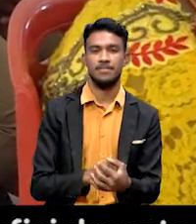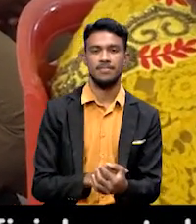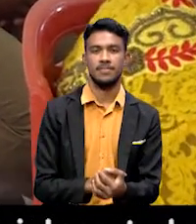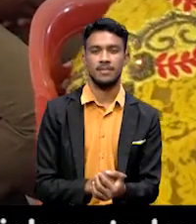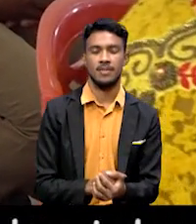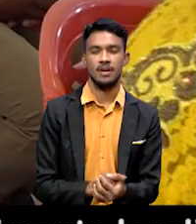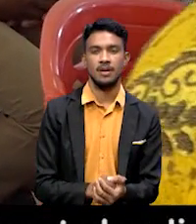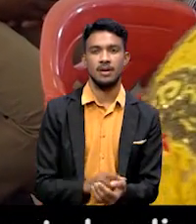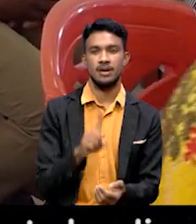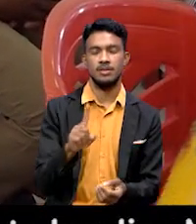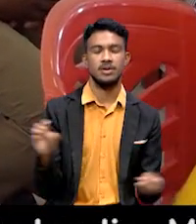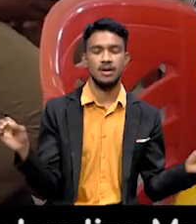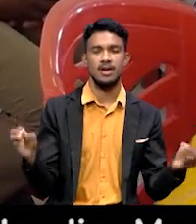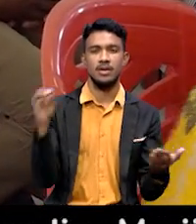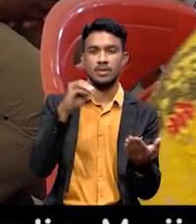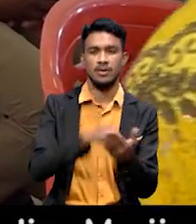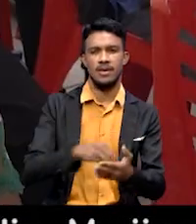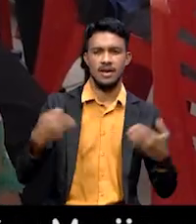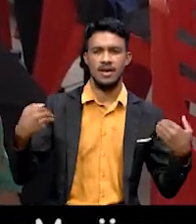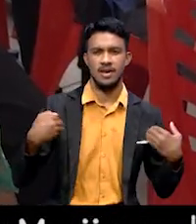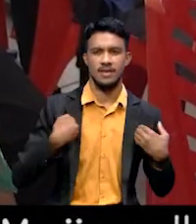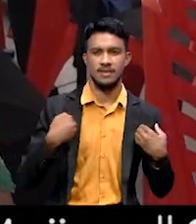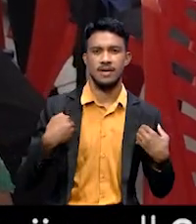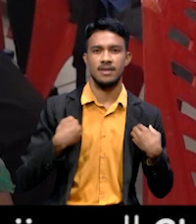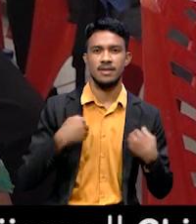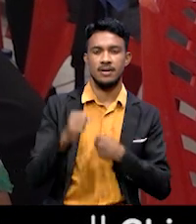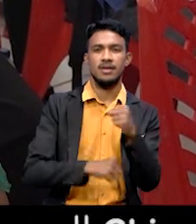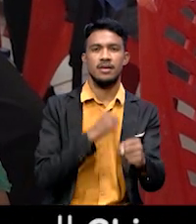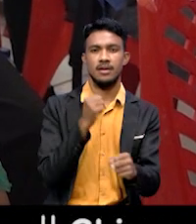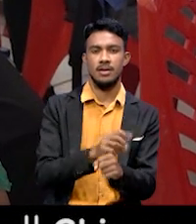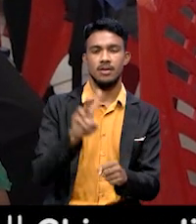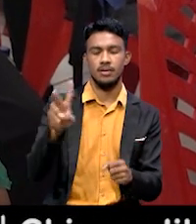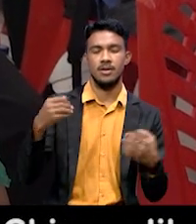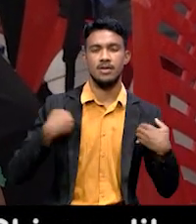2019. E ali constatou, mostrando que não pode ter uma calamidade.